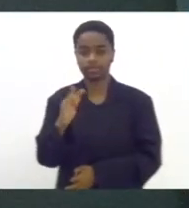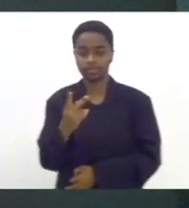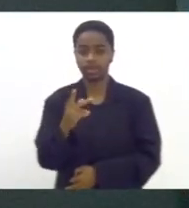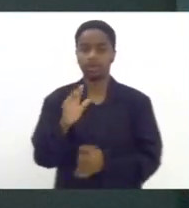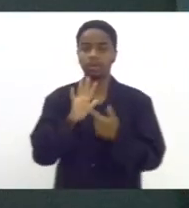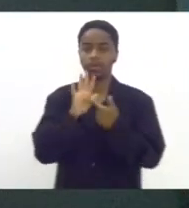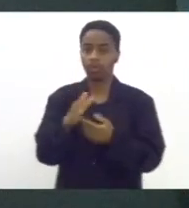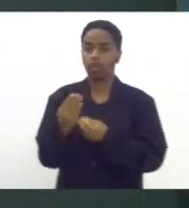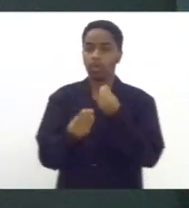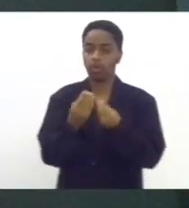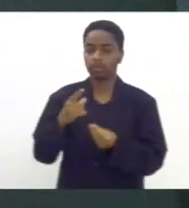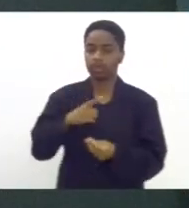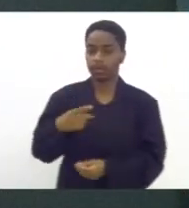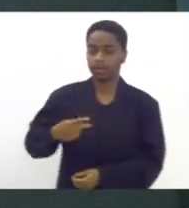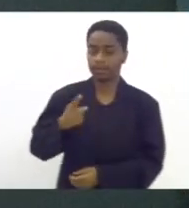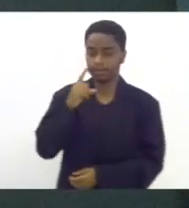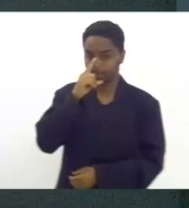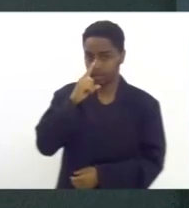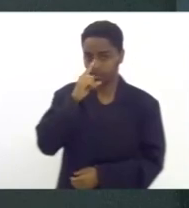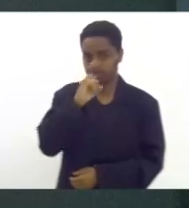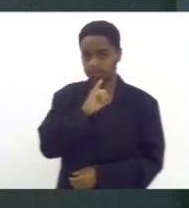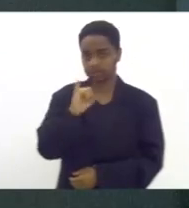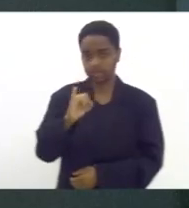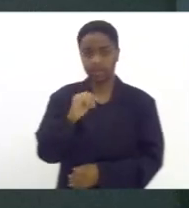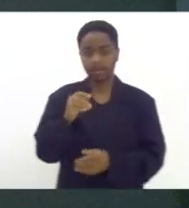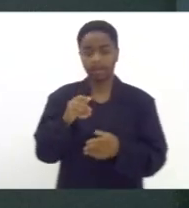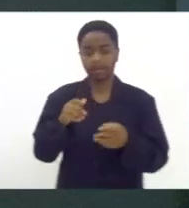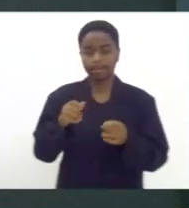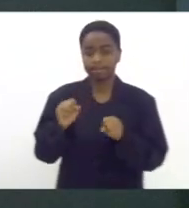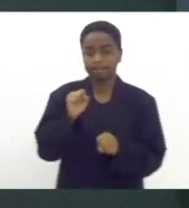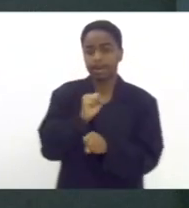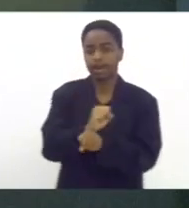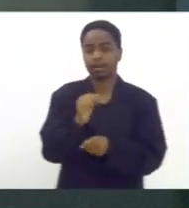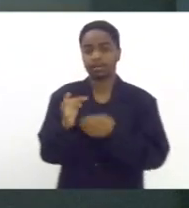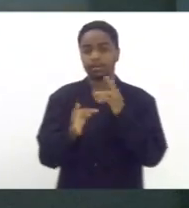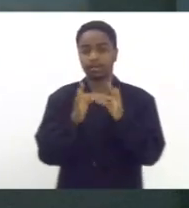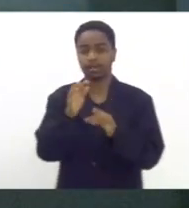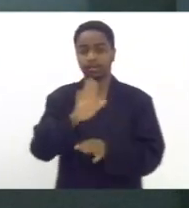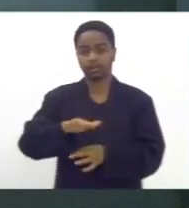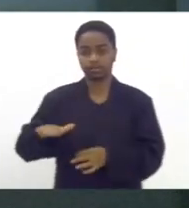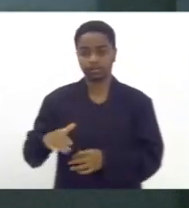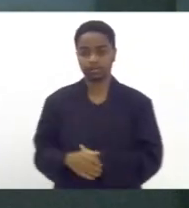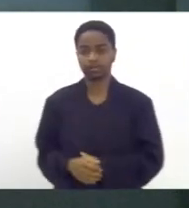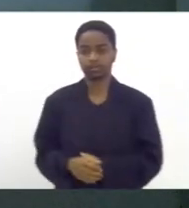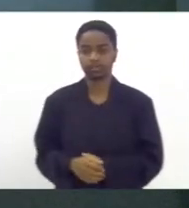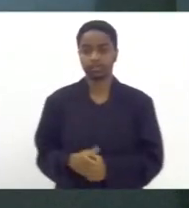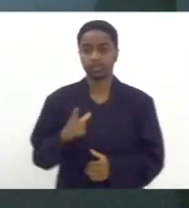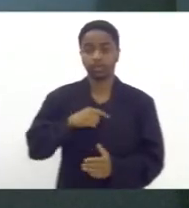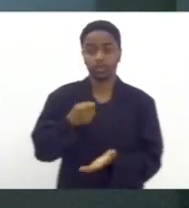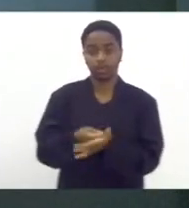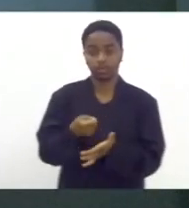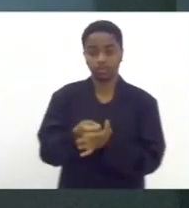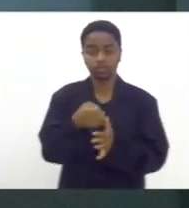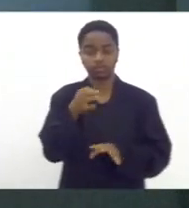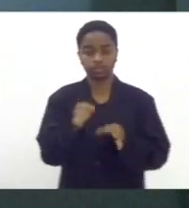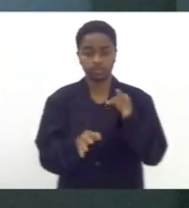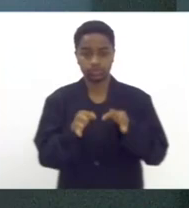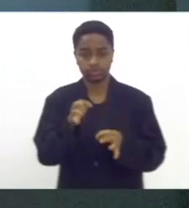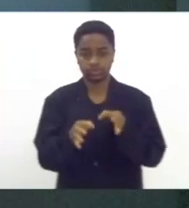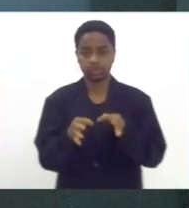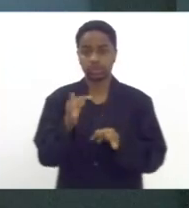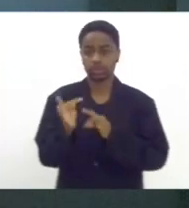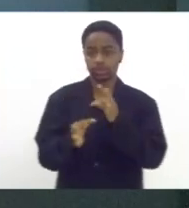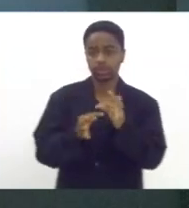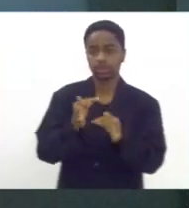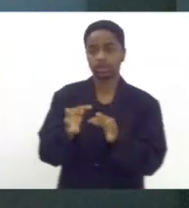os beneficiários do plano de saúde caso interrompam o tratamento existe uma obrigação jurídica dos tratamentos